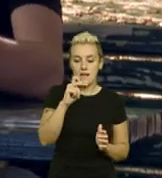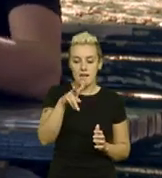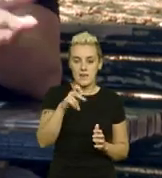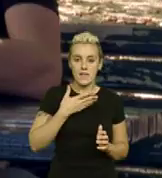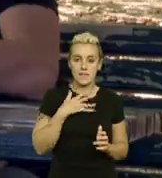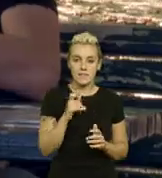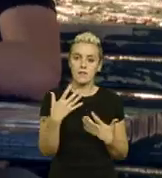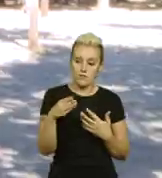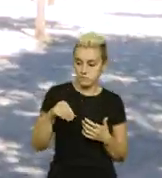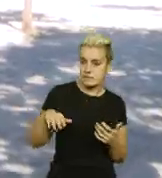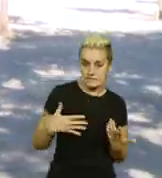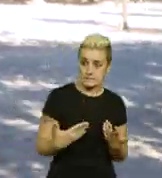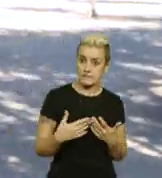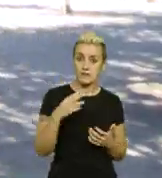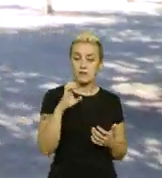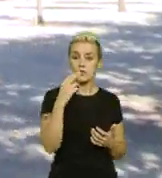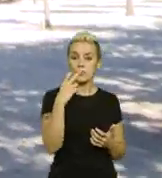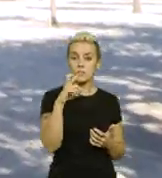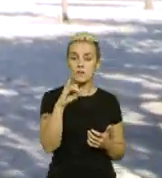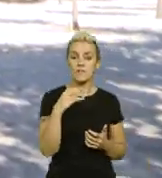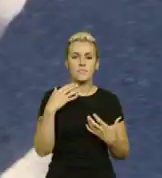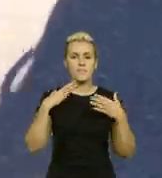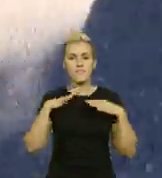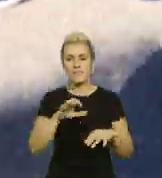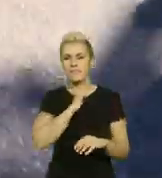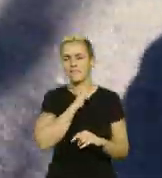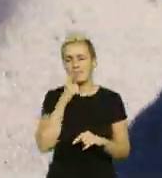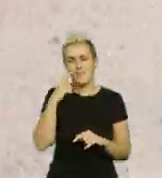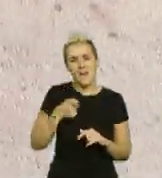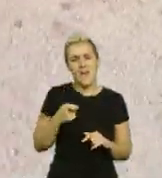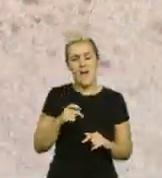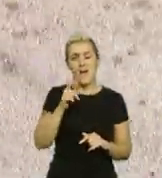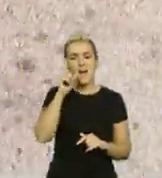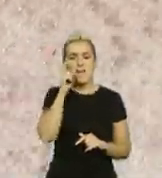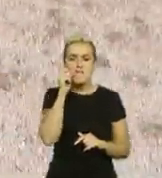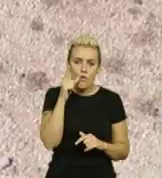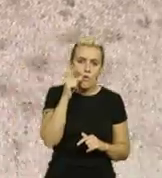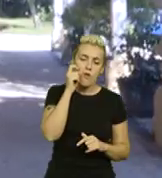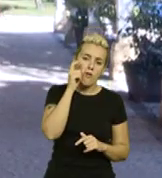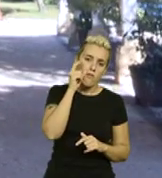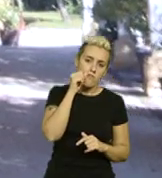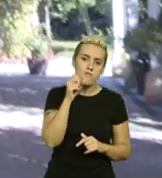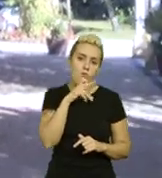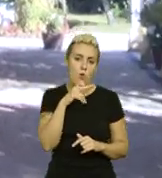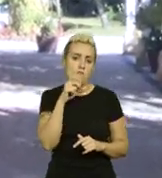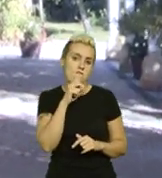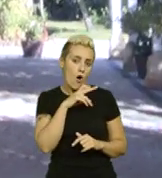que é o nosso estado estamos na correria pai eu passava com as minhas férias todas quando a última semana no rio